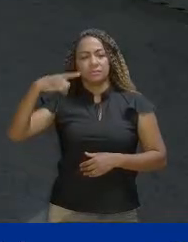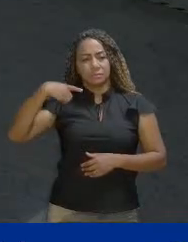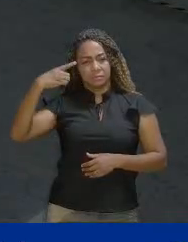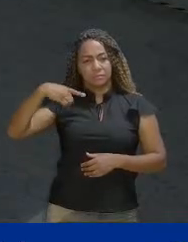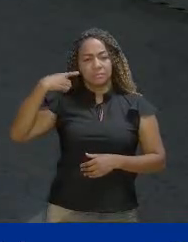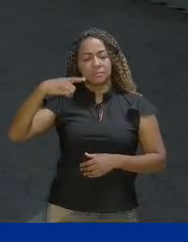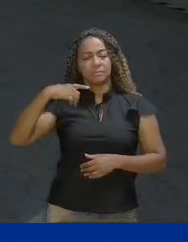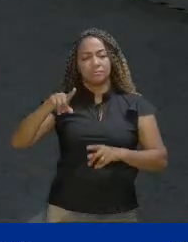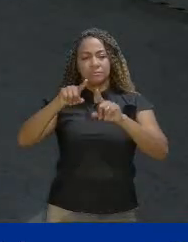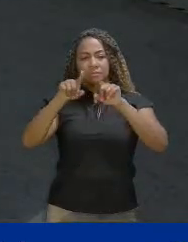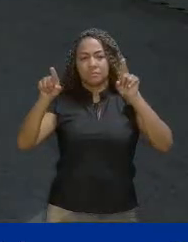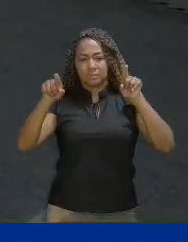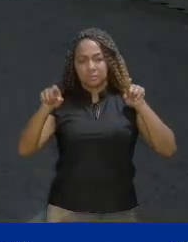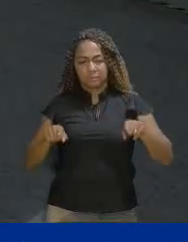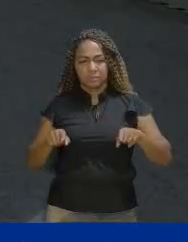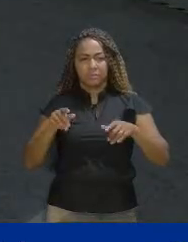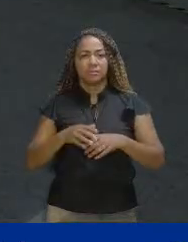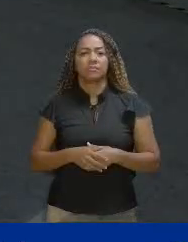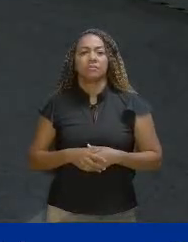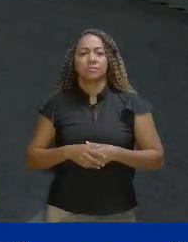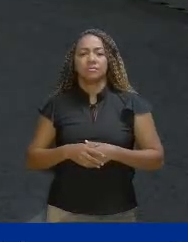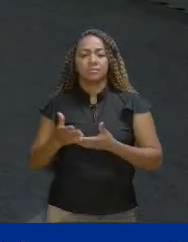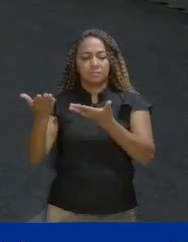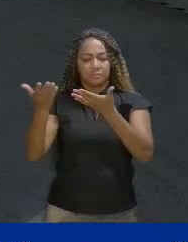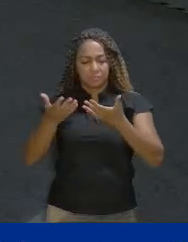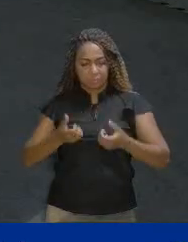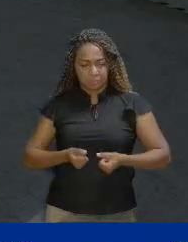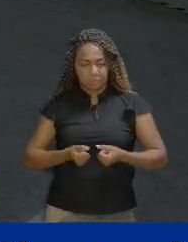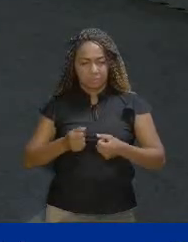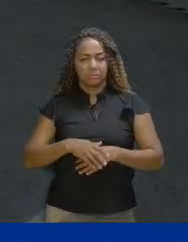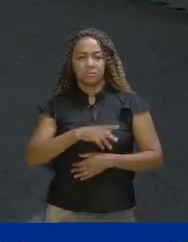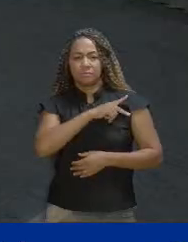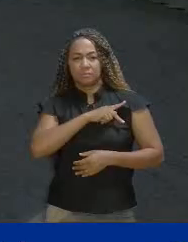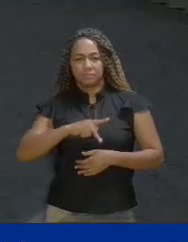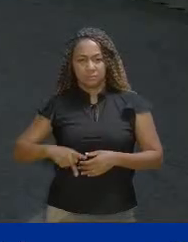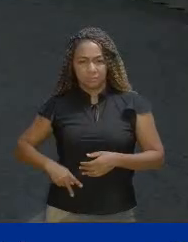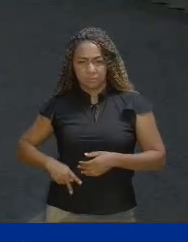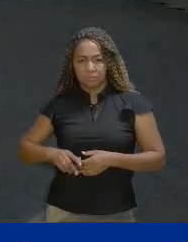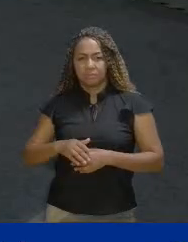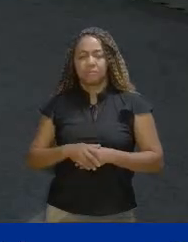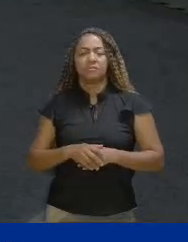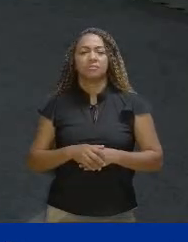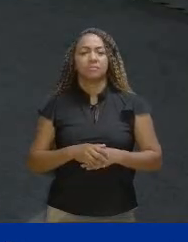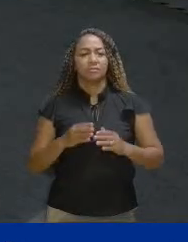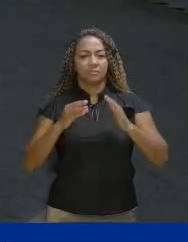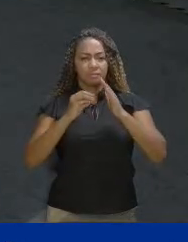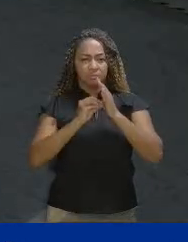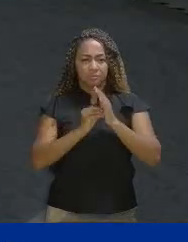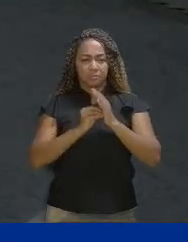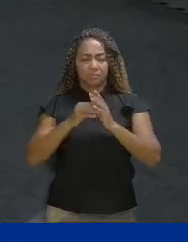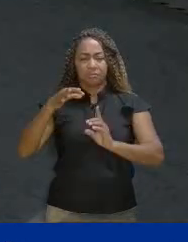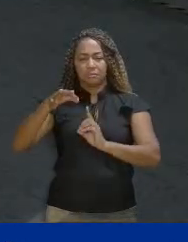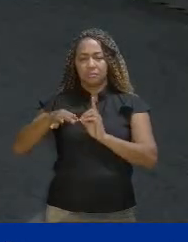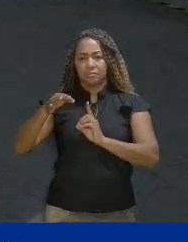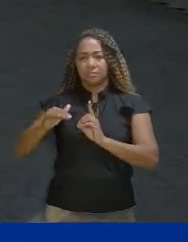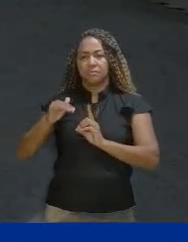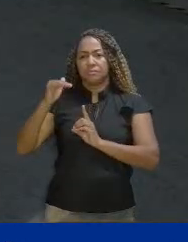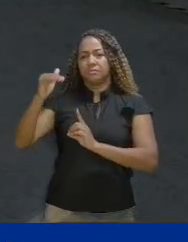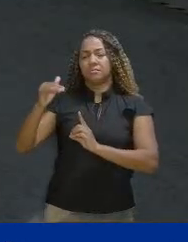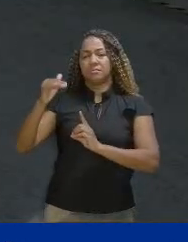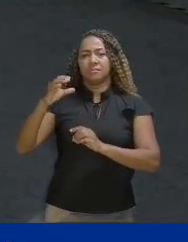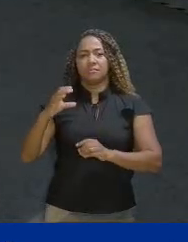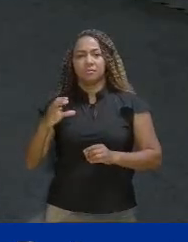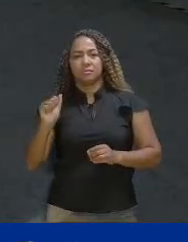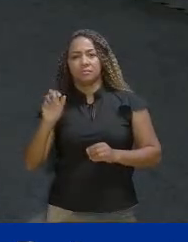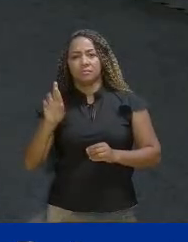senhores servidores, recebido o presidente do nosso Tribunal Regional Eleitoral do Amapá, desembargador Carmo Antônio,